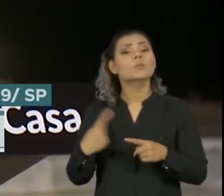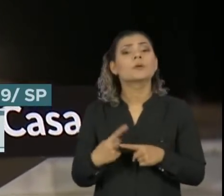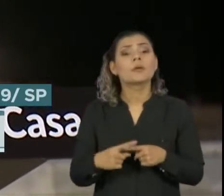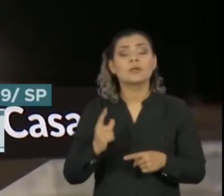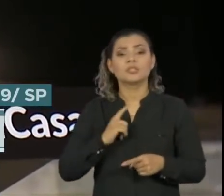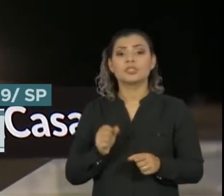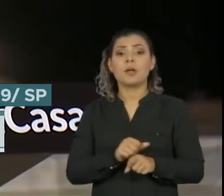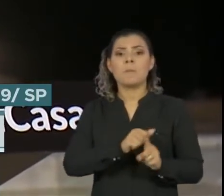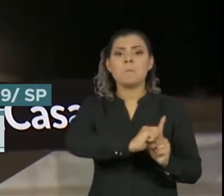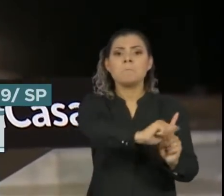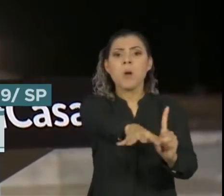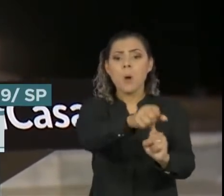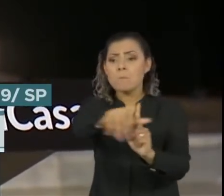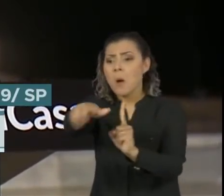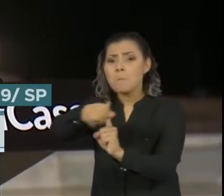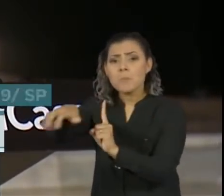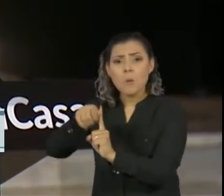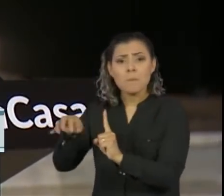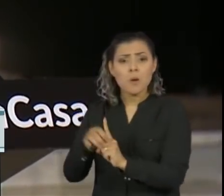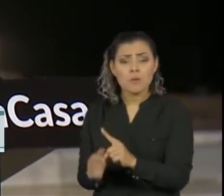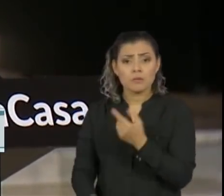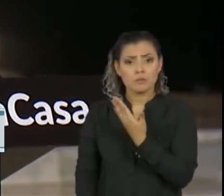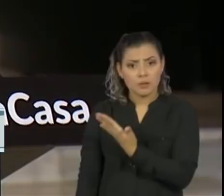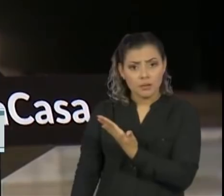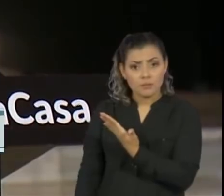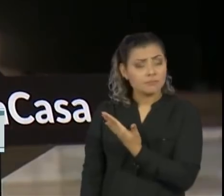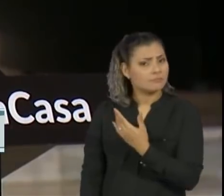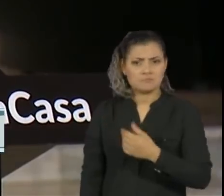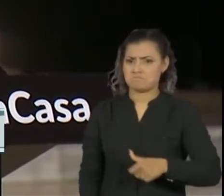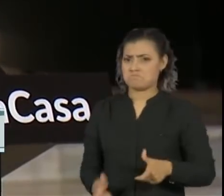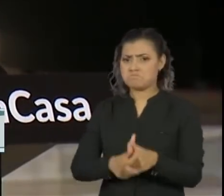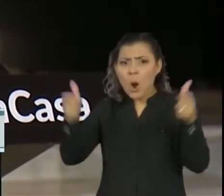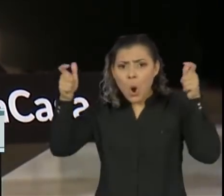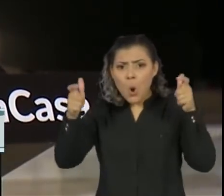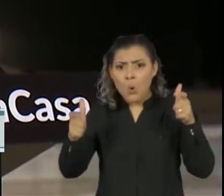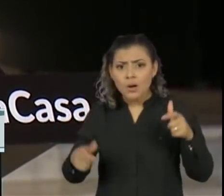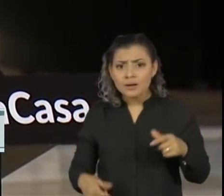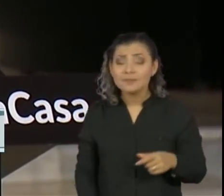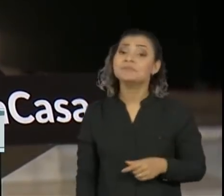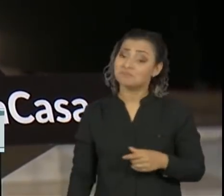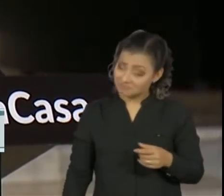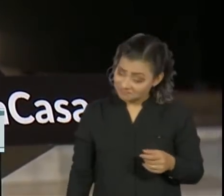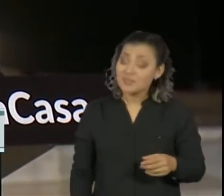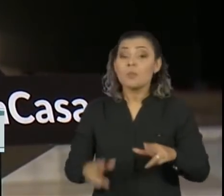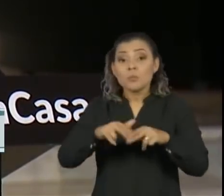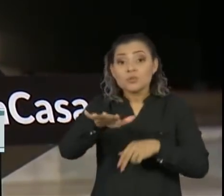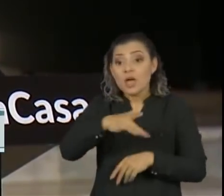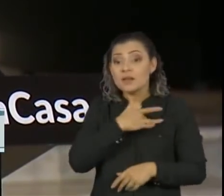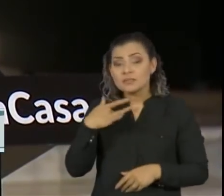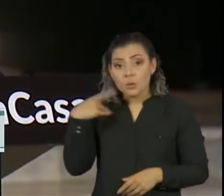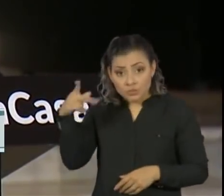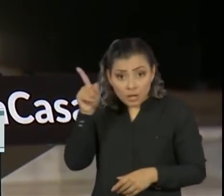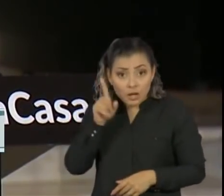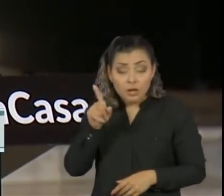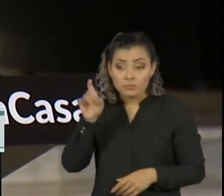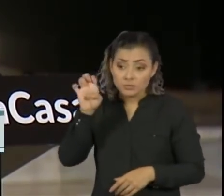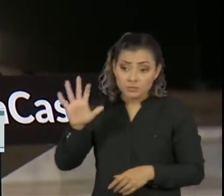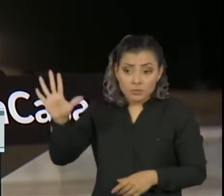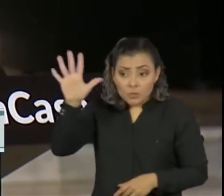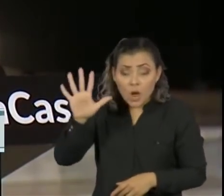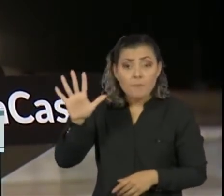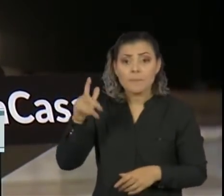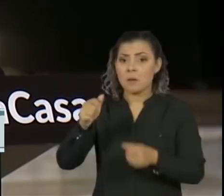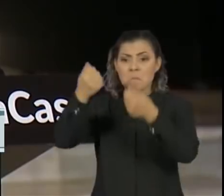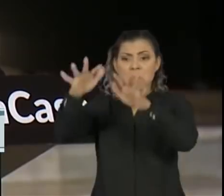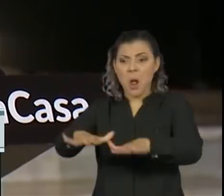velocidade, a transmissibilidade da doença era elevadíssima. Tanto que os sistemas de saúde, todos eles entraram